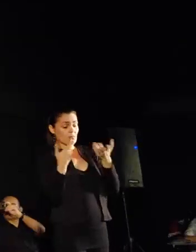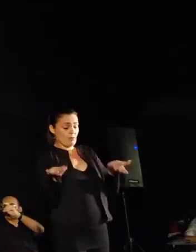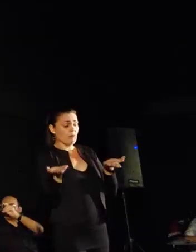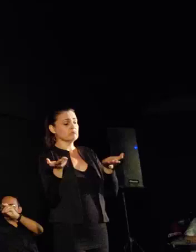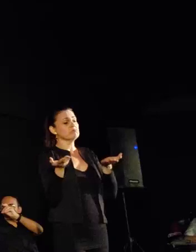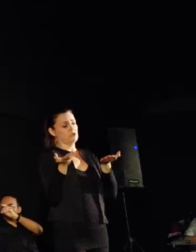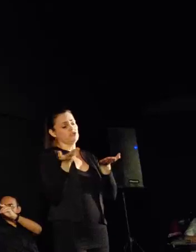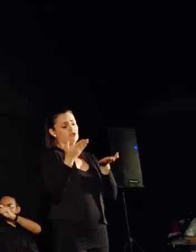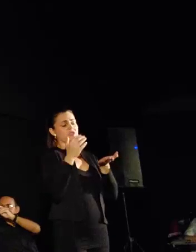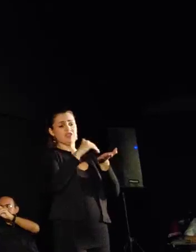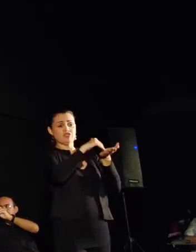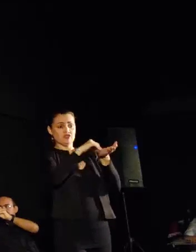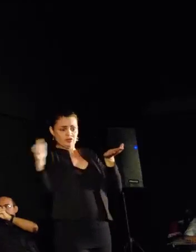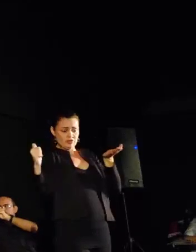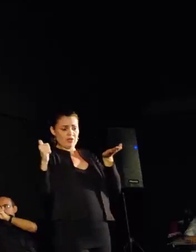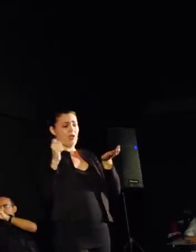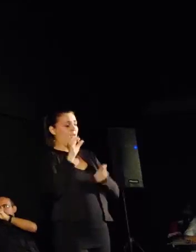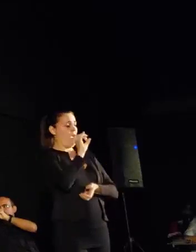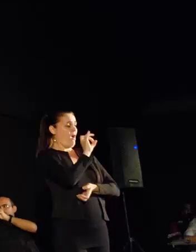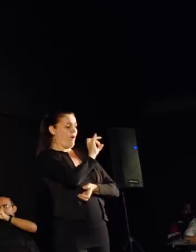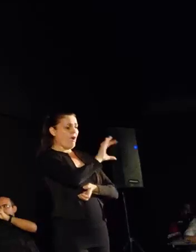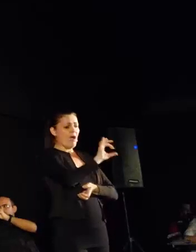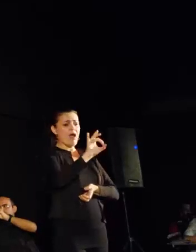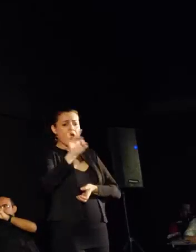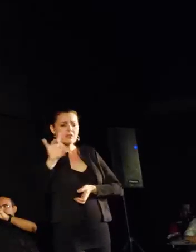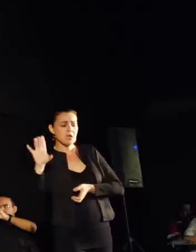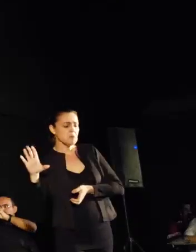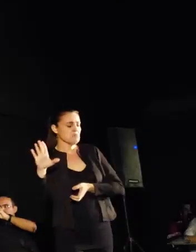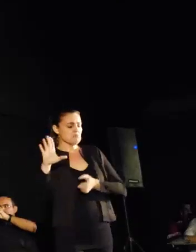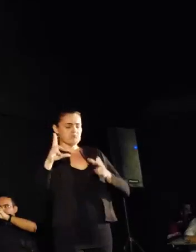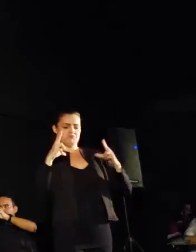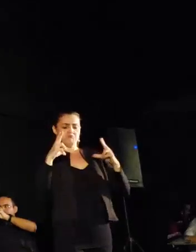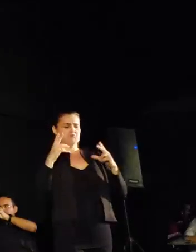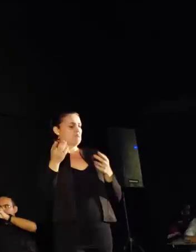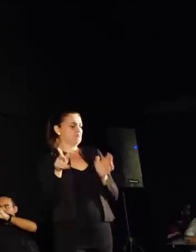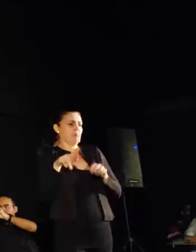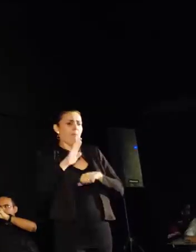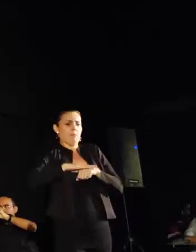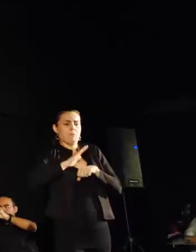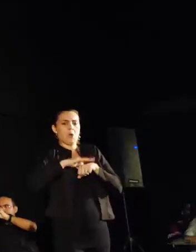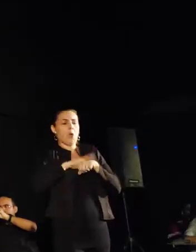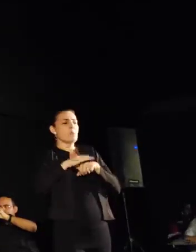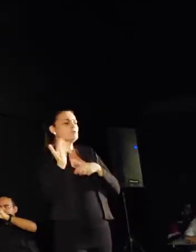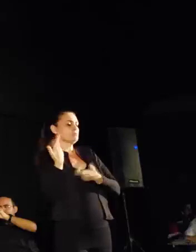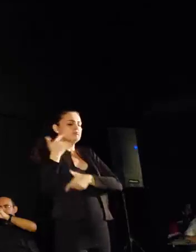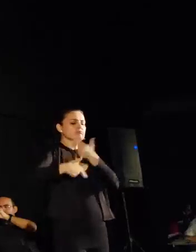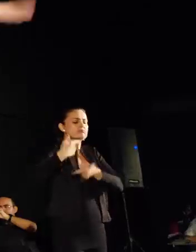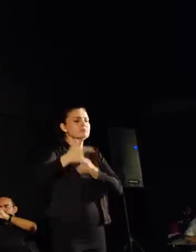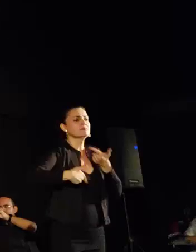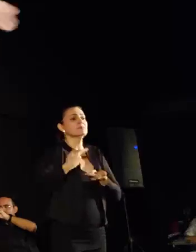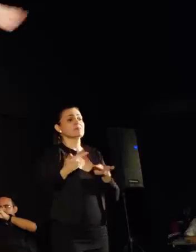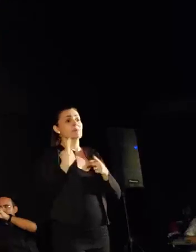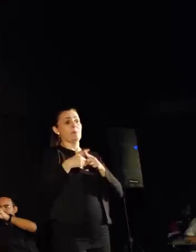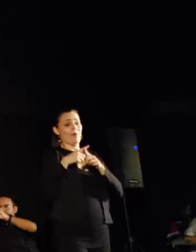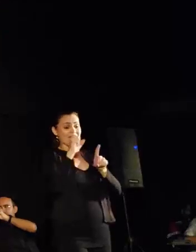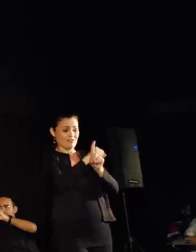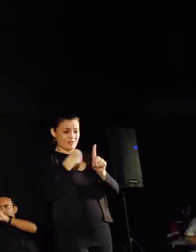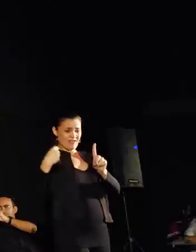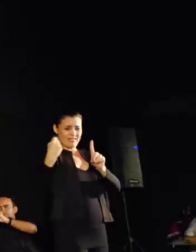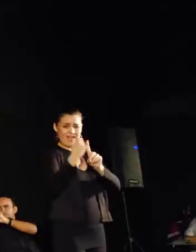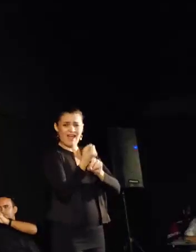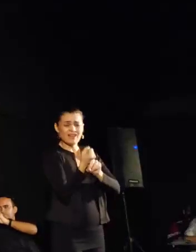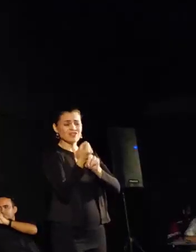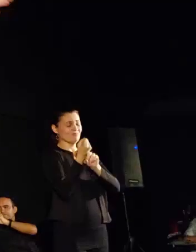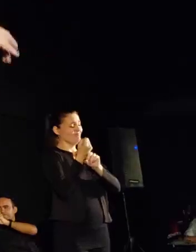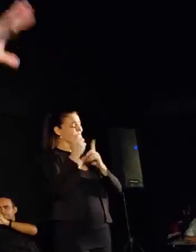si. Então agora não vai ter ninguém incomodando vocês. Cada um por si, porque de fato, sociedade deu errado